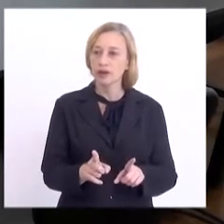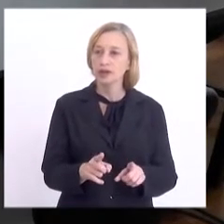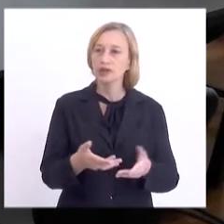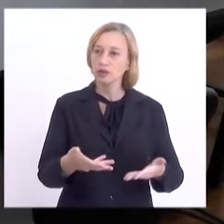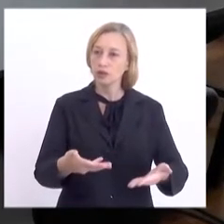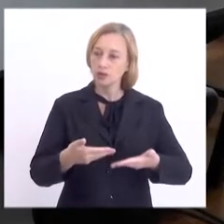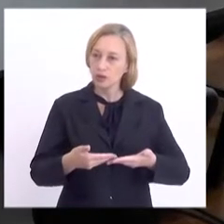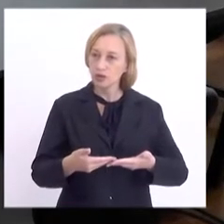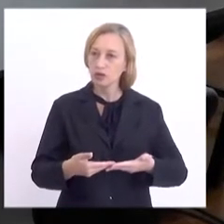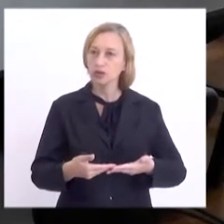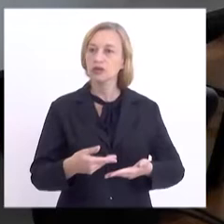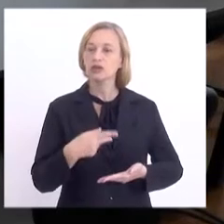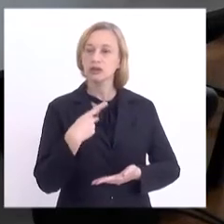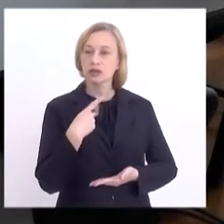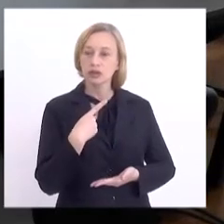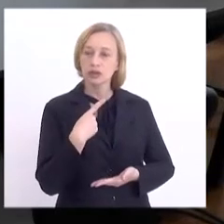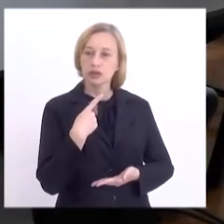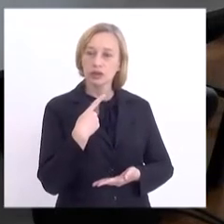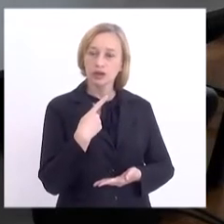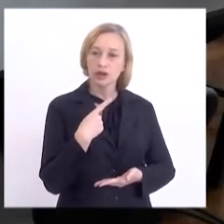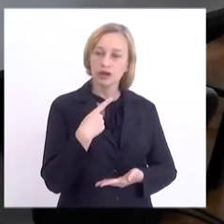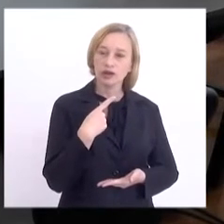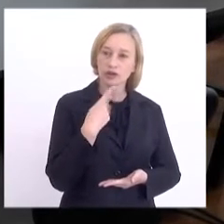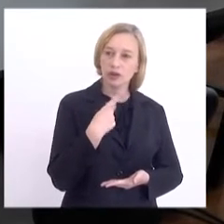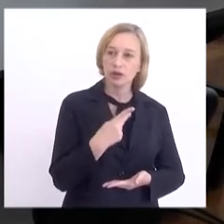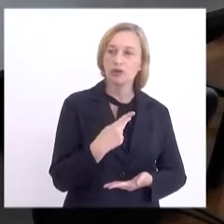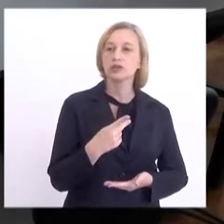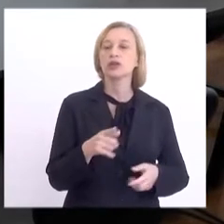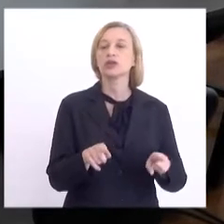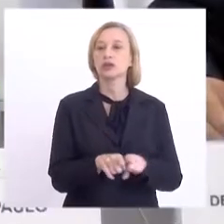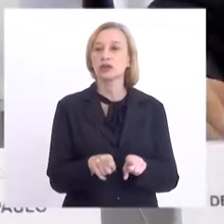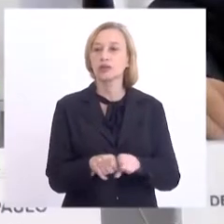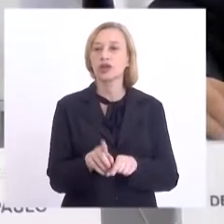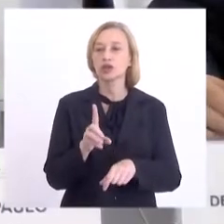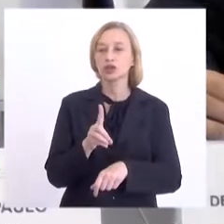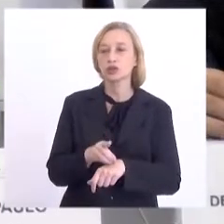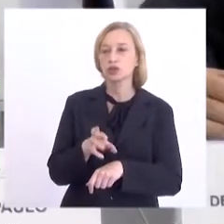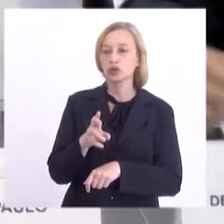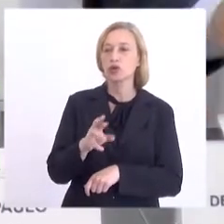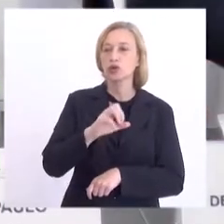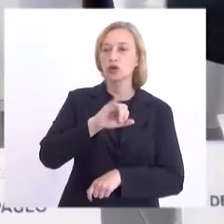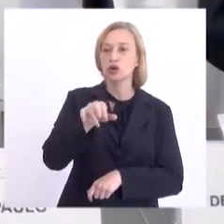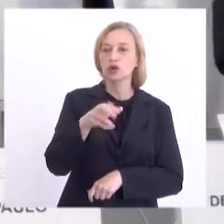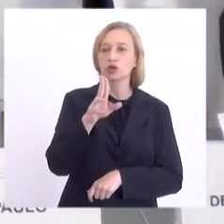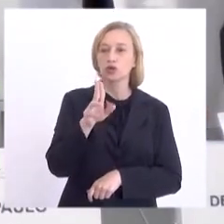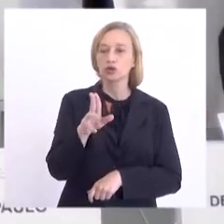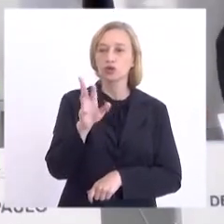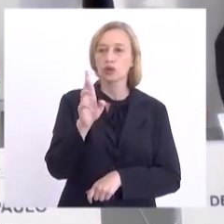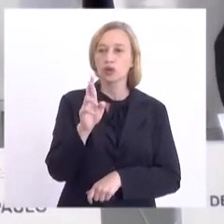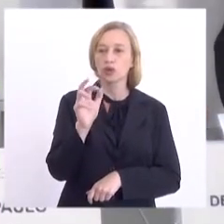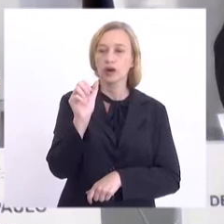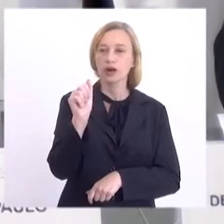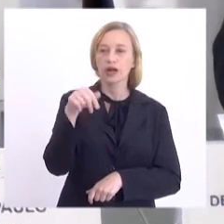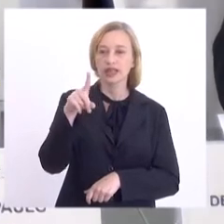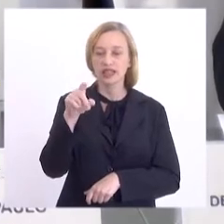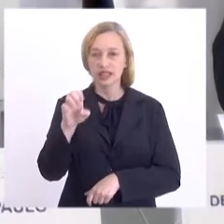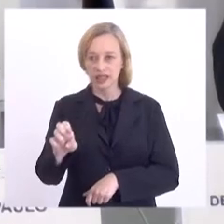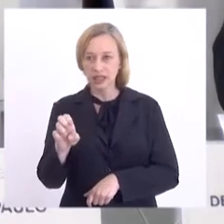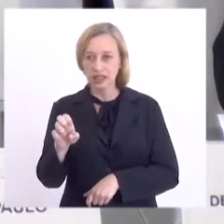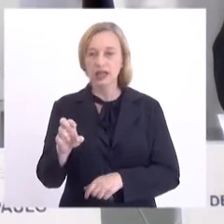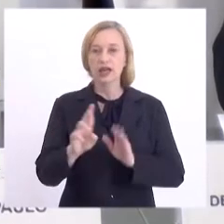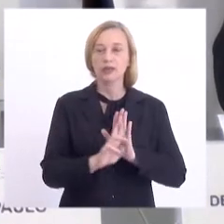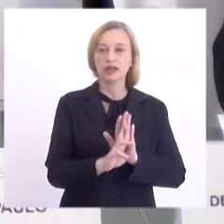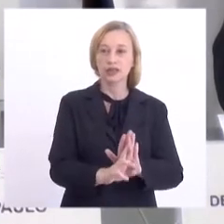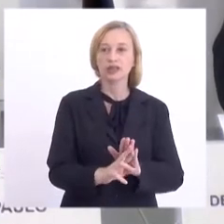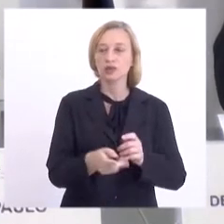convidado e tem que confirmou o doutor Jurandir Lemos Filho representando a